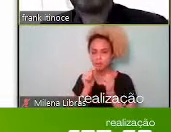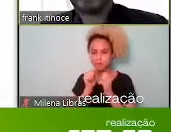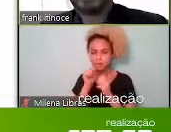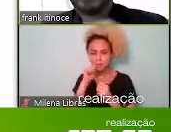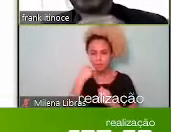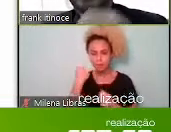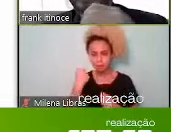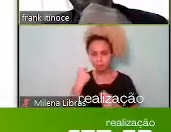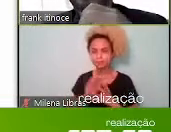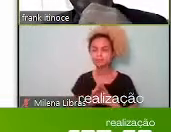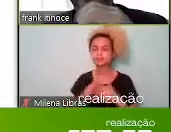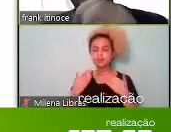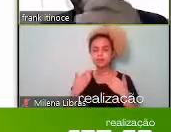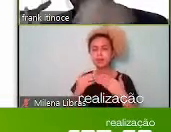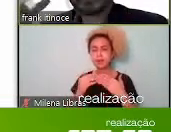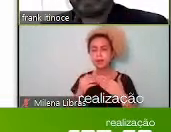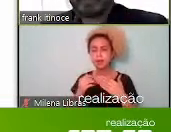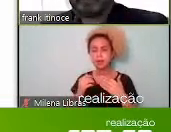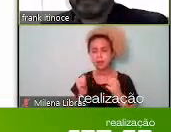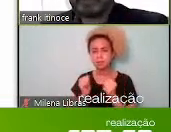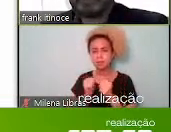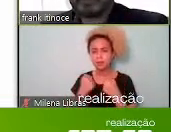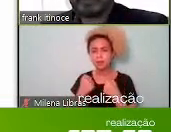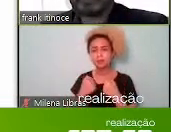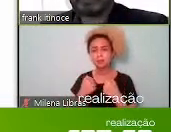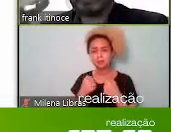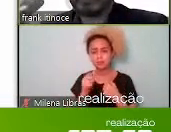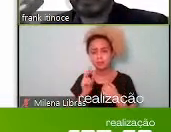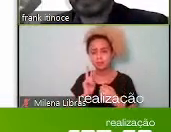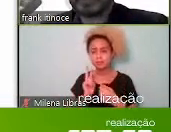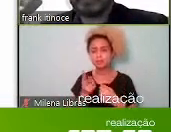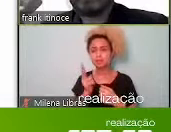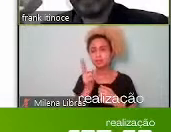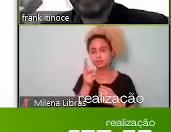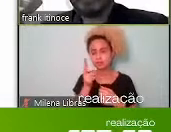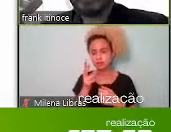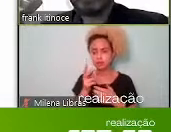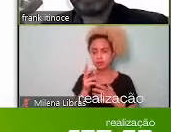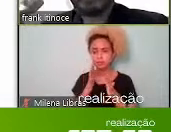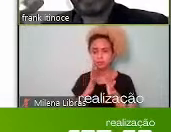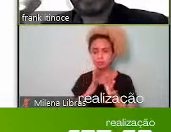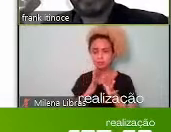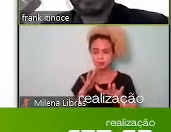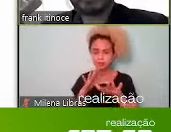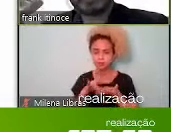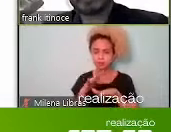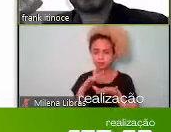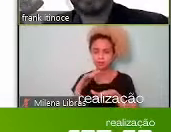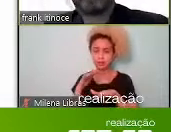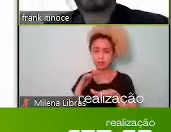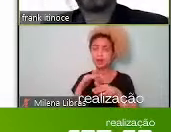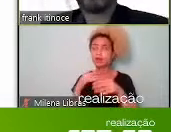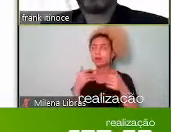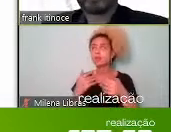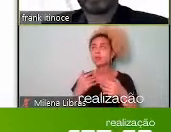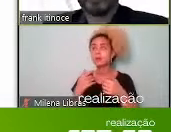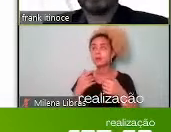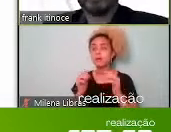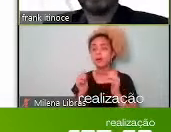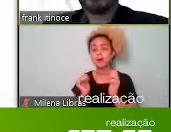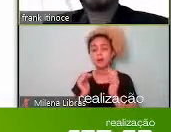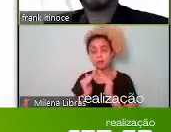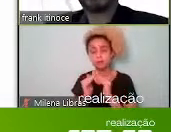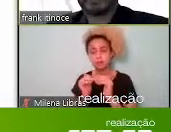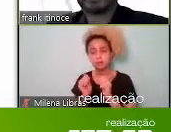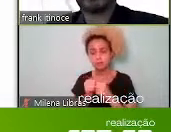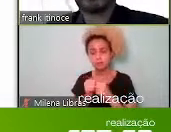Coitado, a padaria era sempre em fila de ordem cronológica. Então, a padaria ela tinha que esperar aprovar o